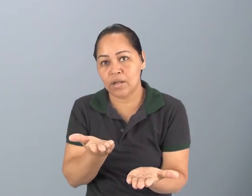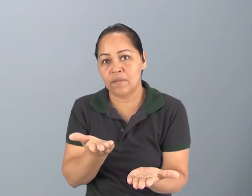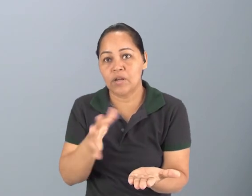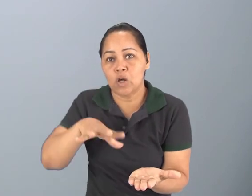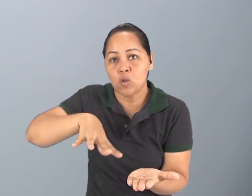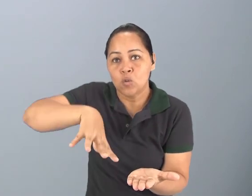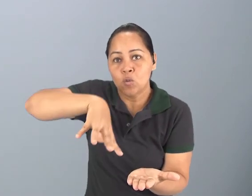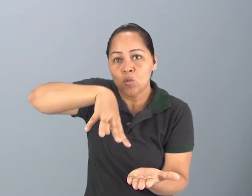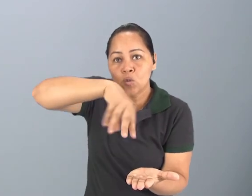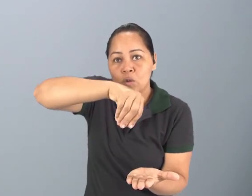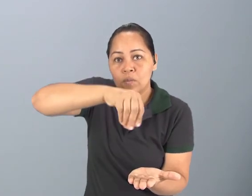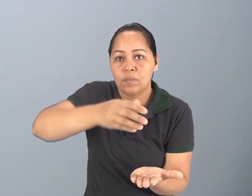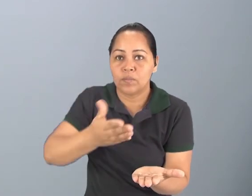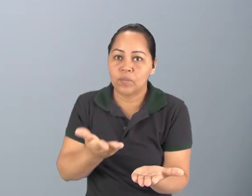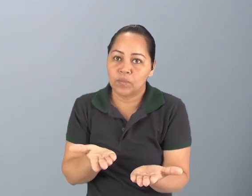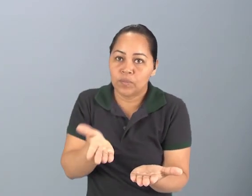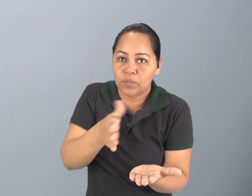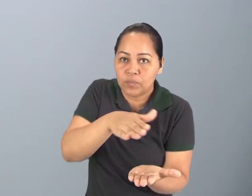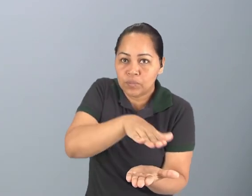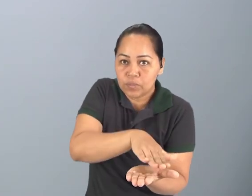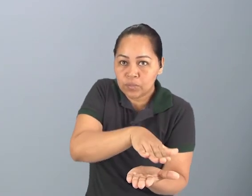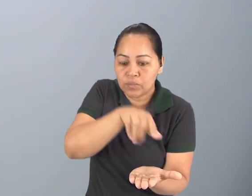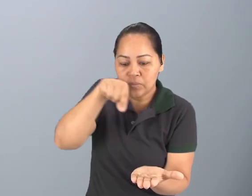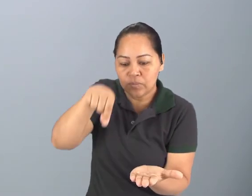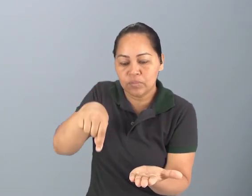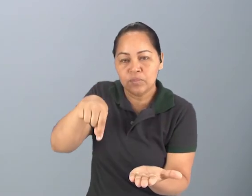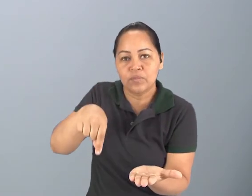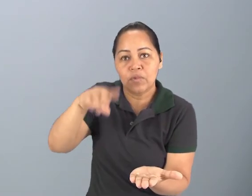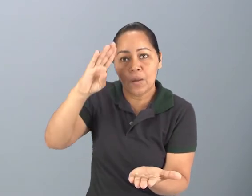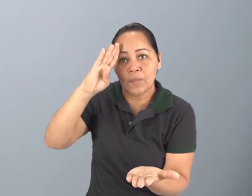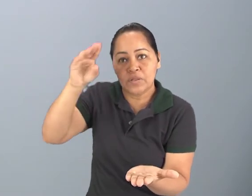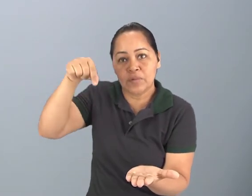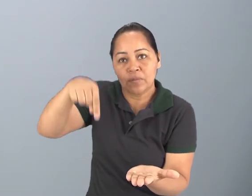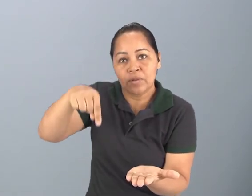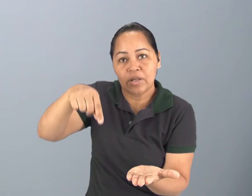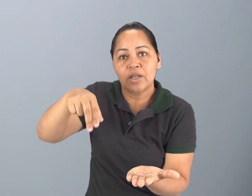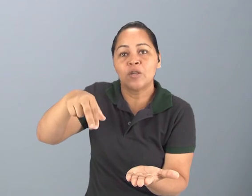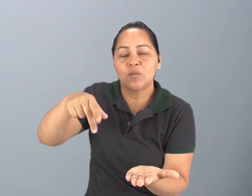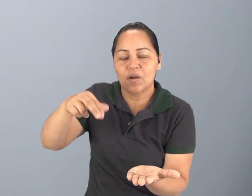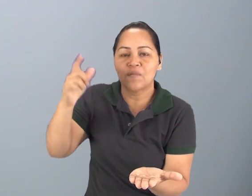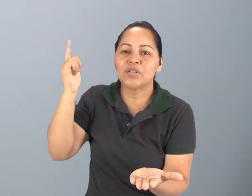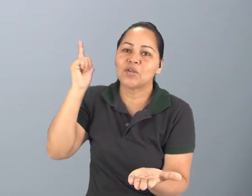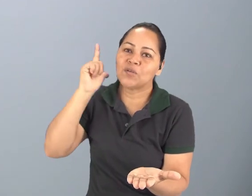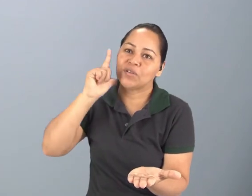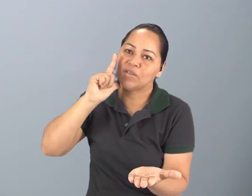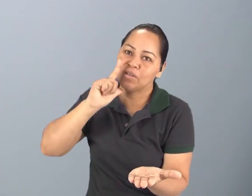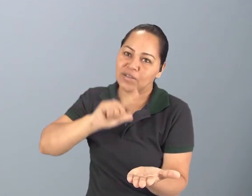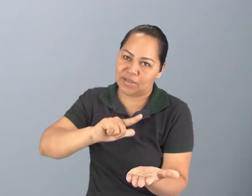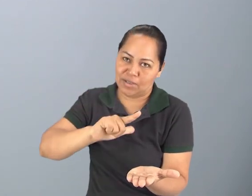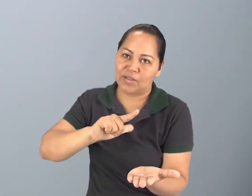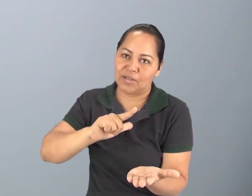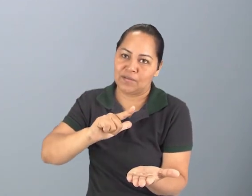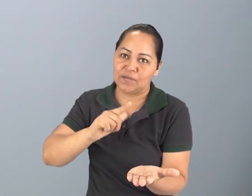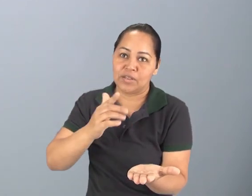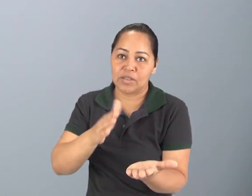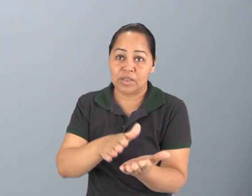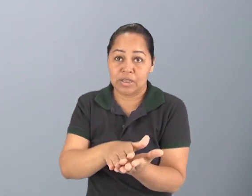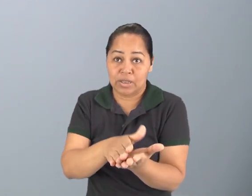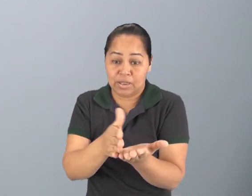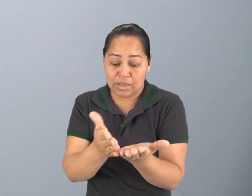refletida do outro lado do papel. Então, assim, você vai conseguir ver a simetria de